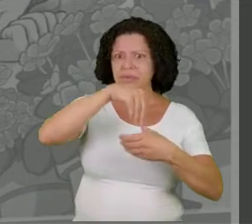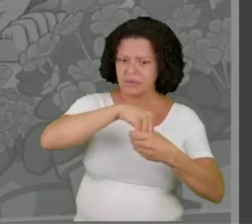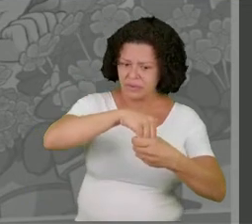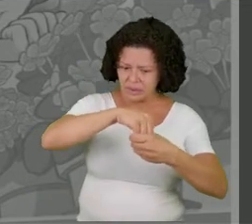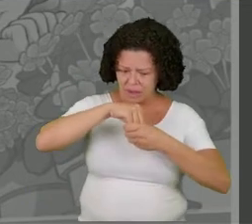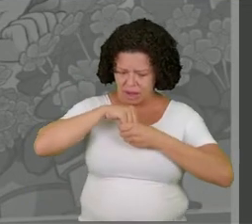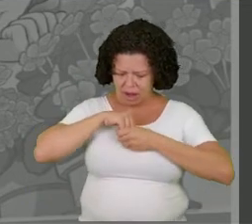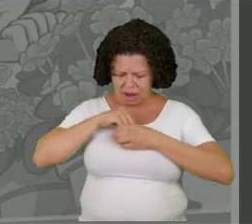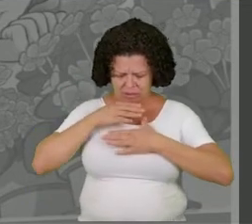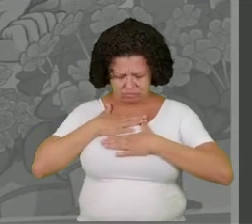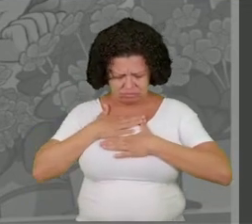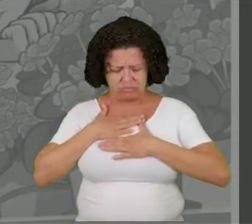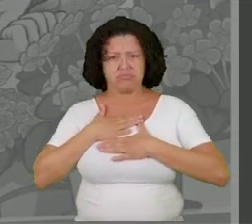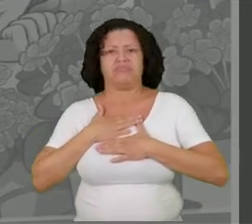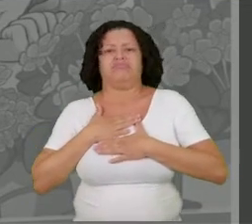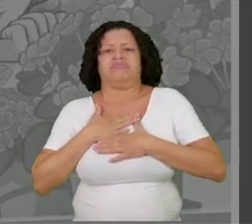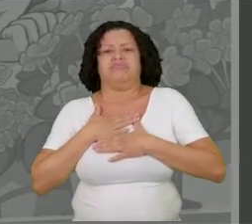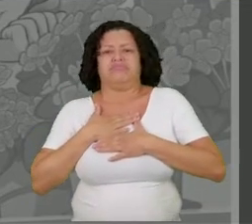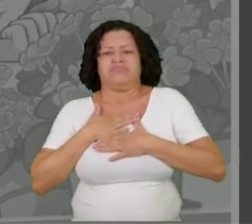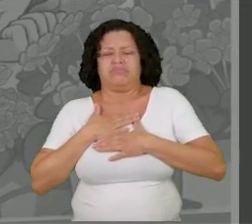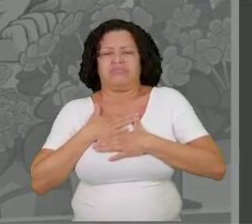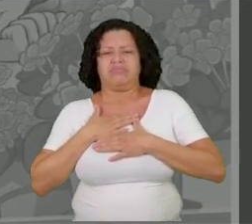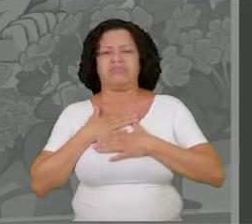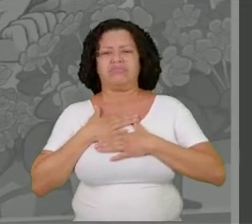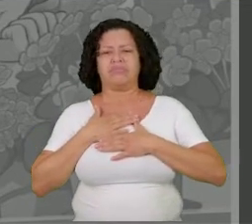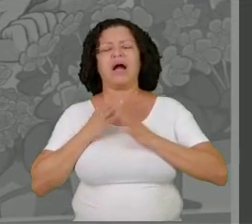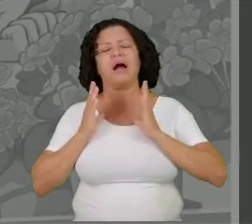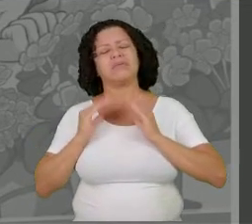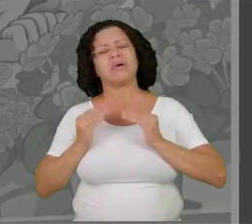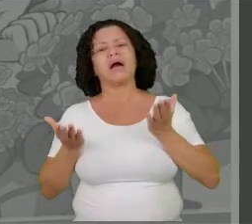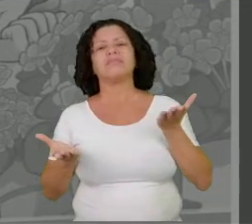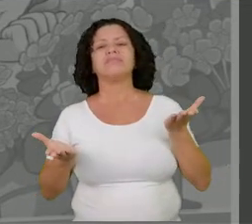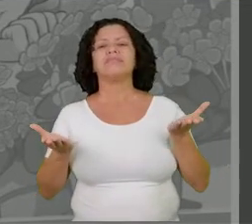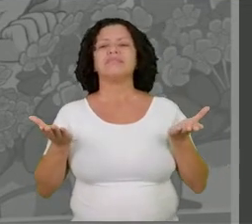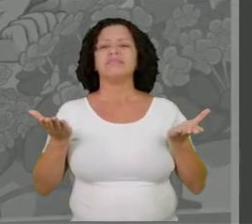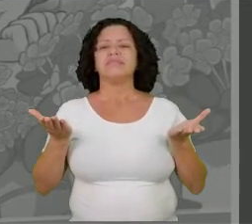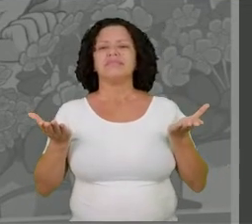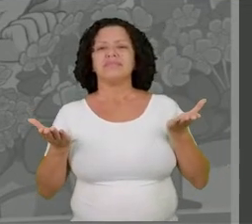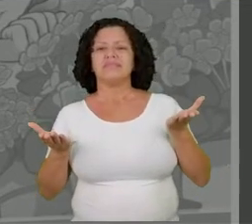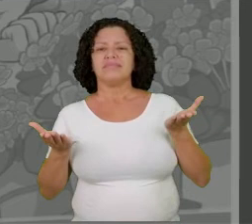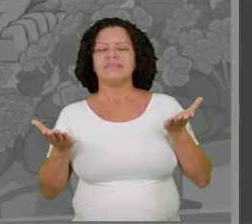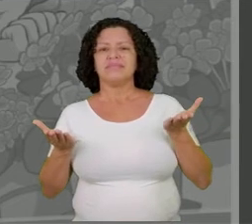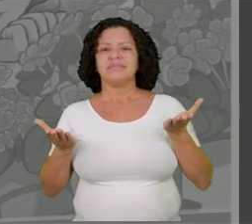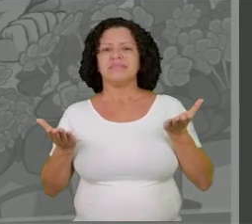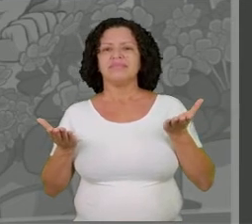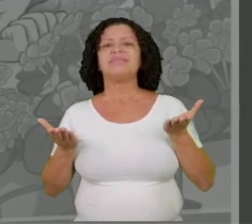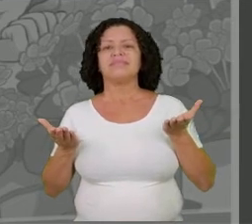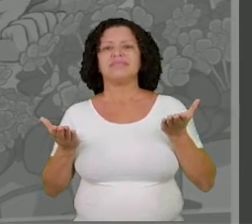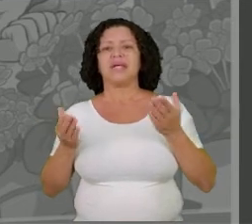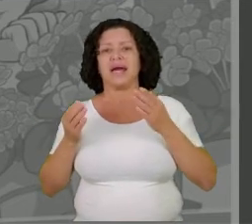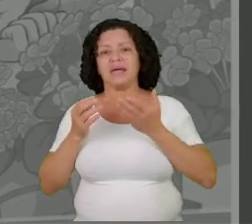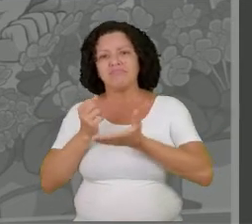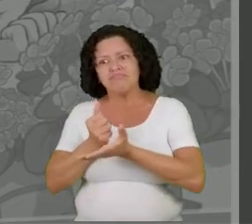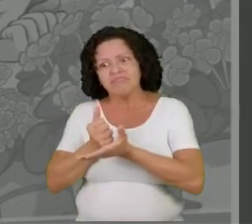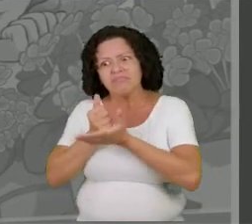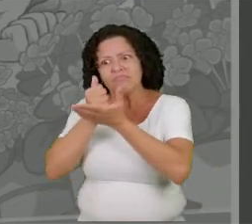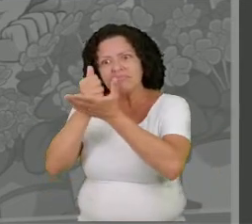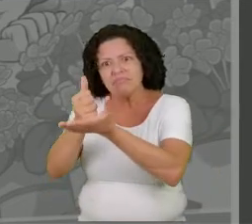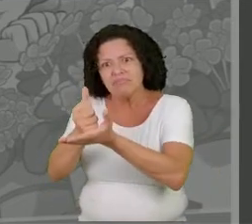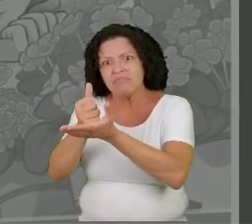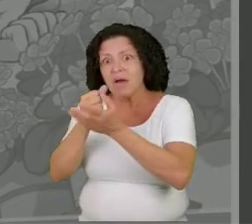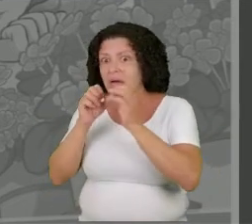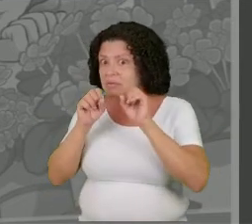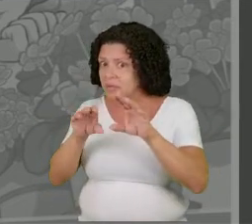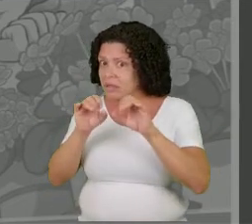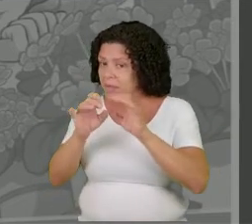precisamos, então, estar dentro de nós bastante harmonizados, equilibrados e